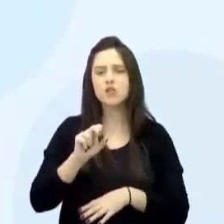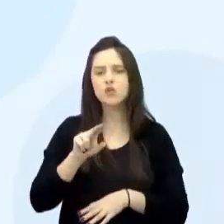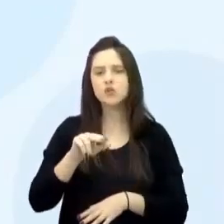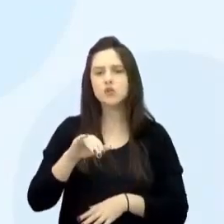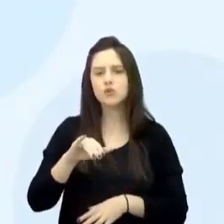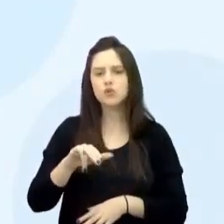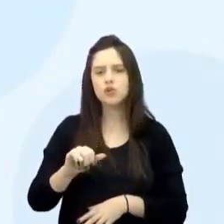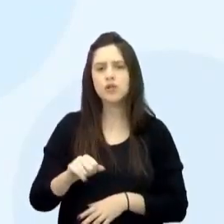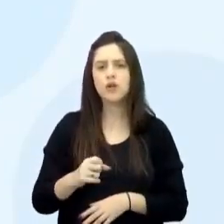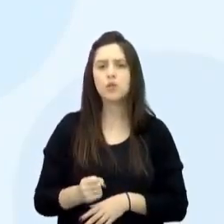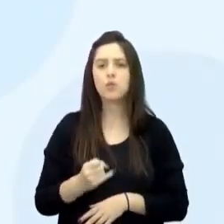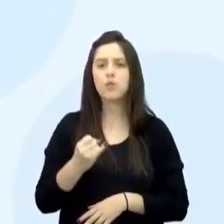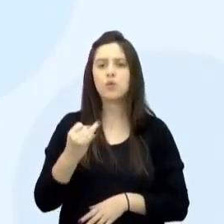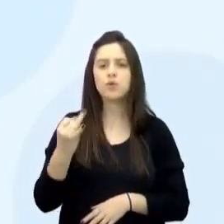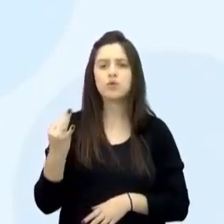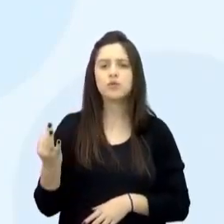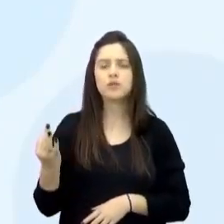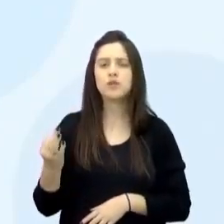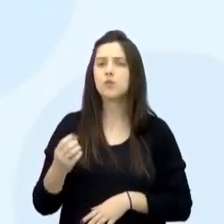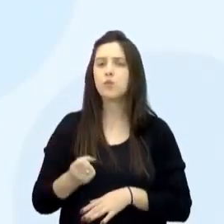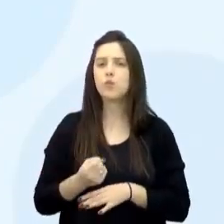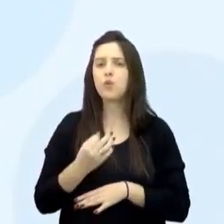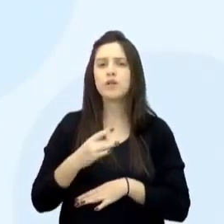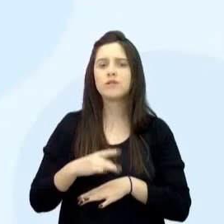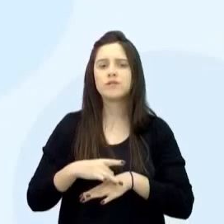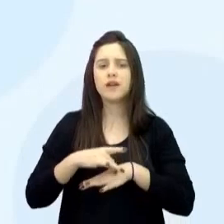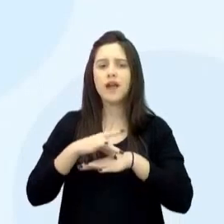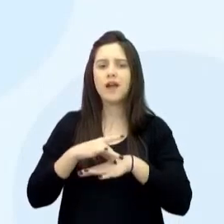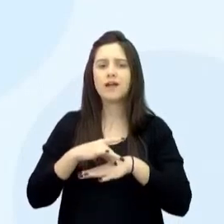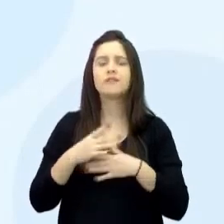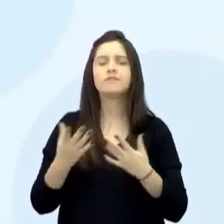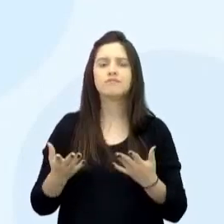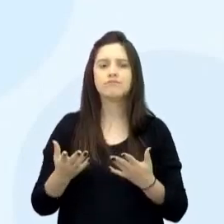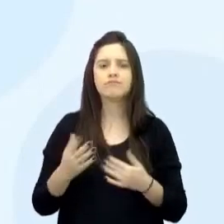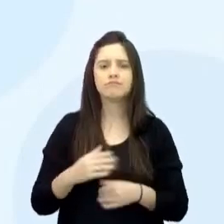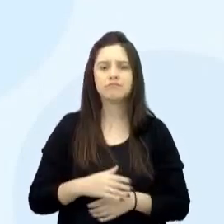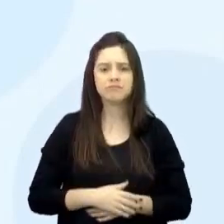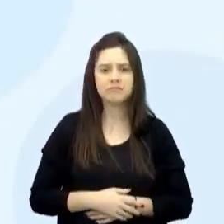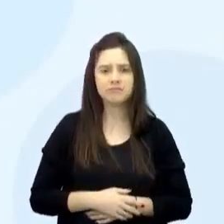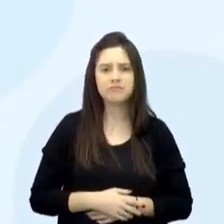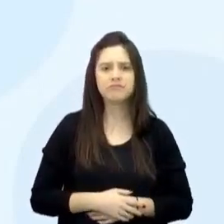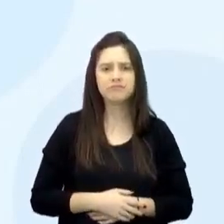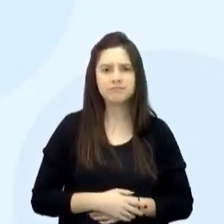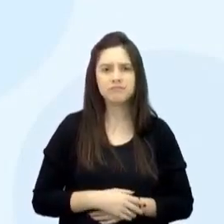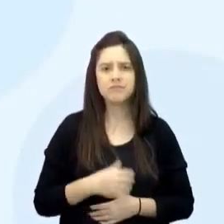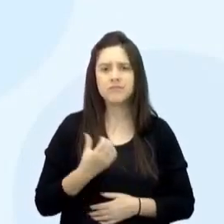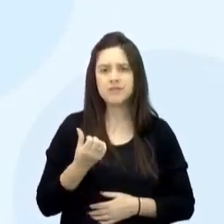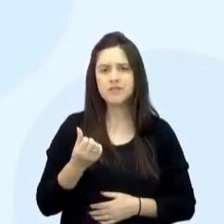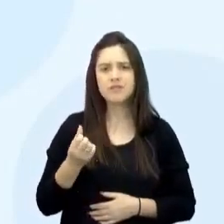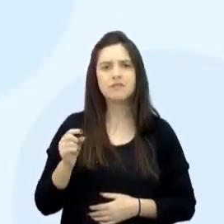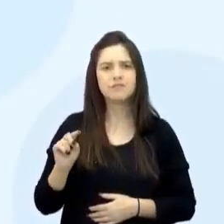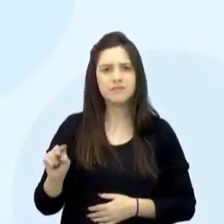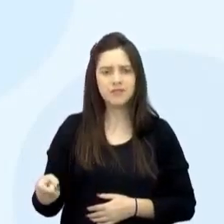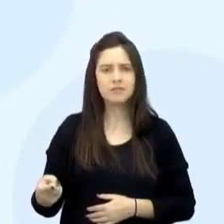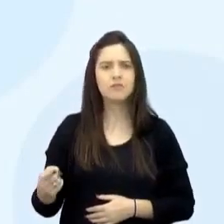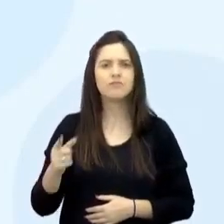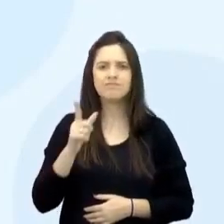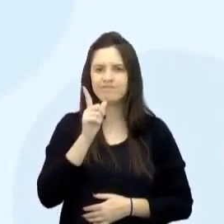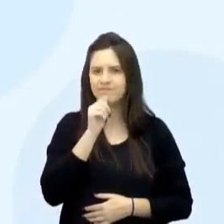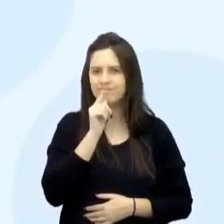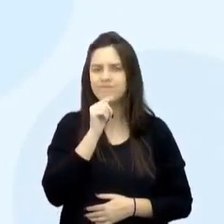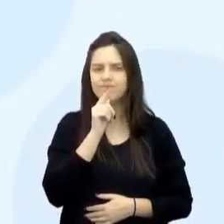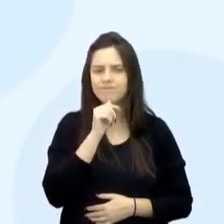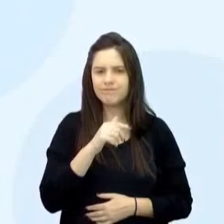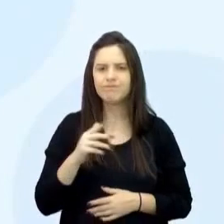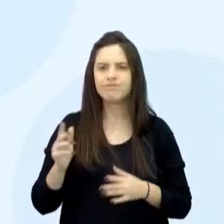cada quantidade de carne suína, né, a quantidade de 1 kg de carne suína, eu gasto em torno de 6.000 litros de água. Para a